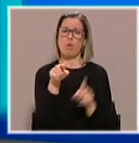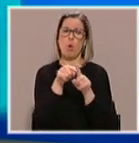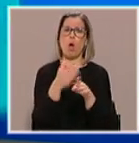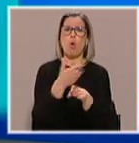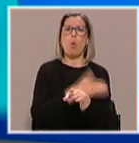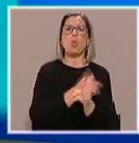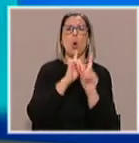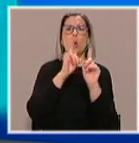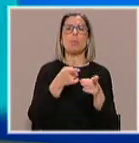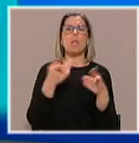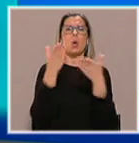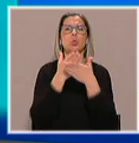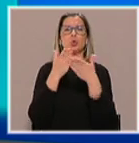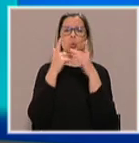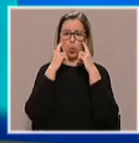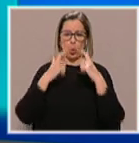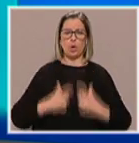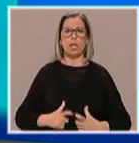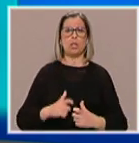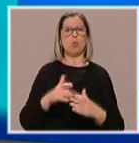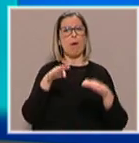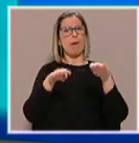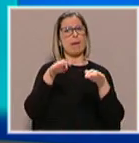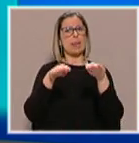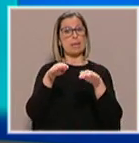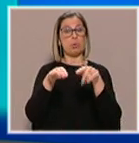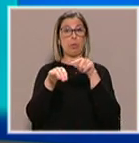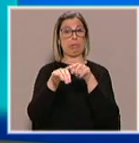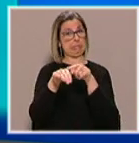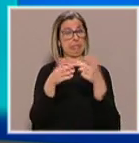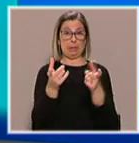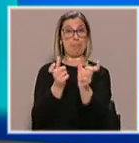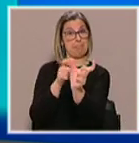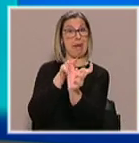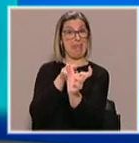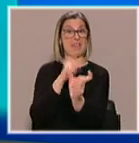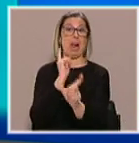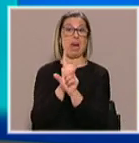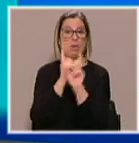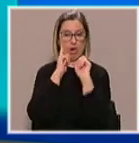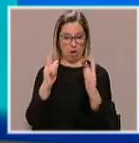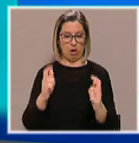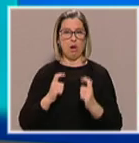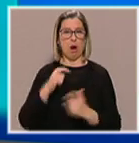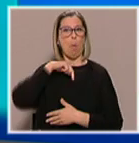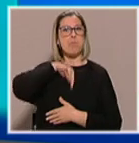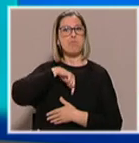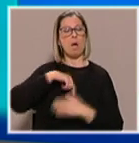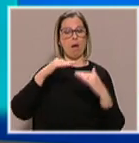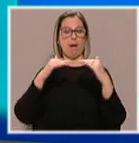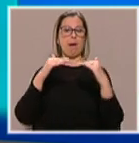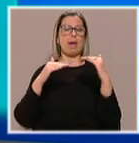organismo humano em equilíbrio. A homeostasia é nada mais do que a manutenção do equilíbrio interno do